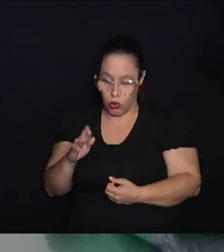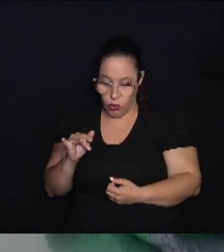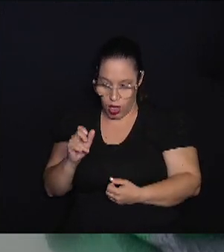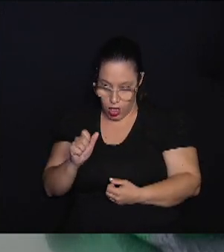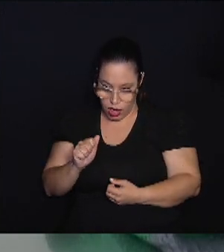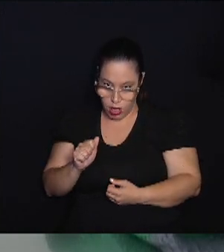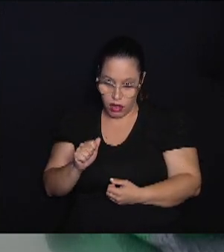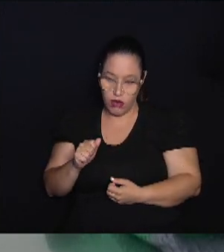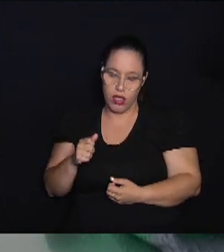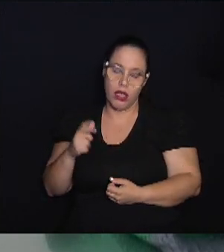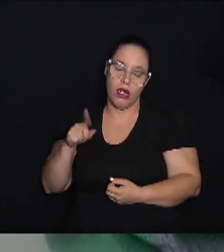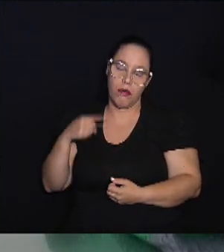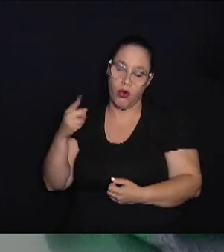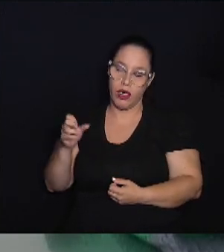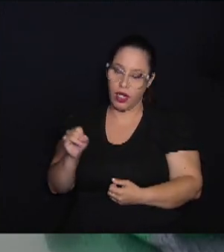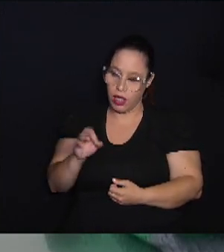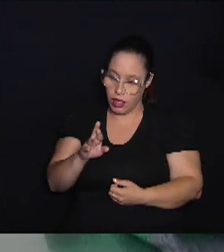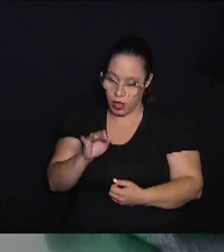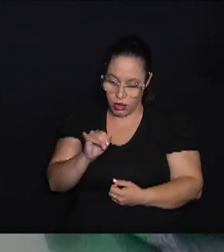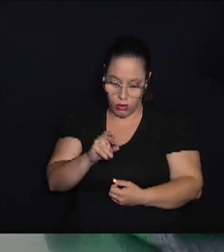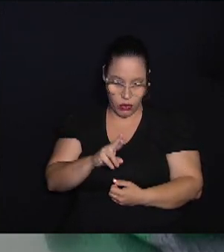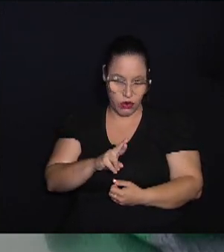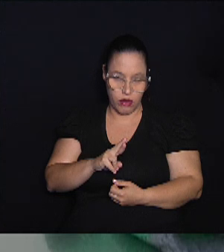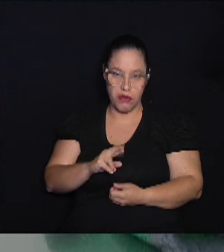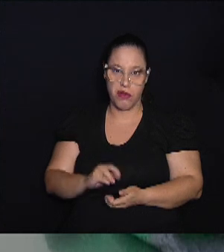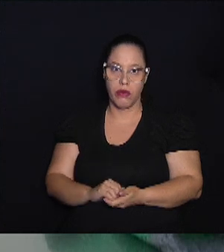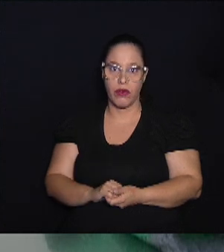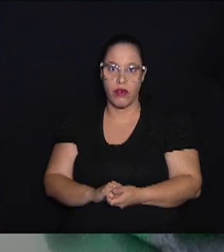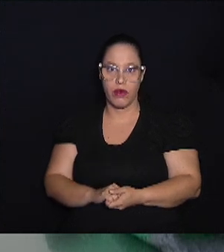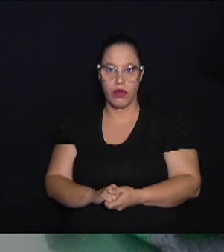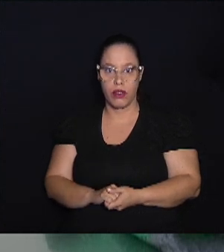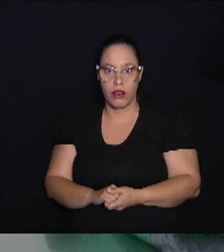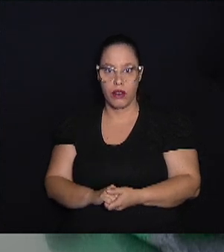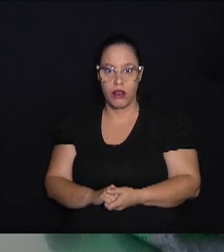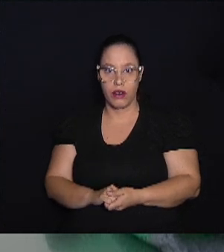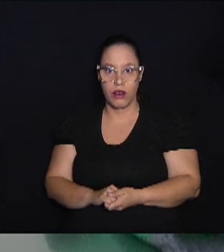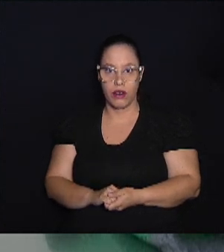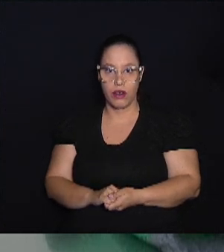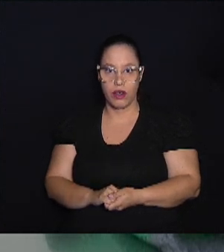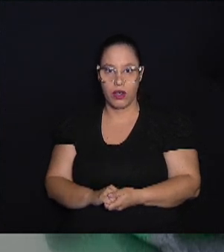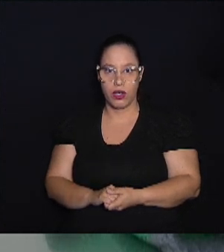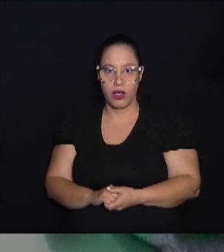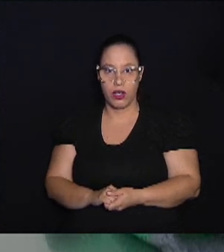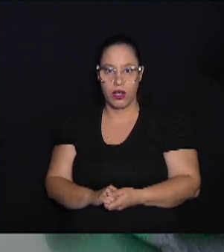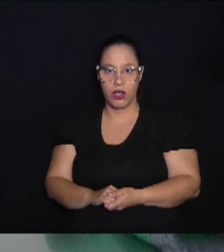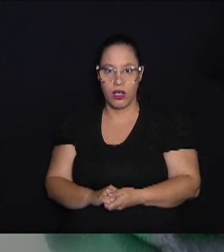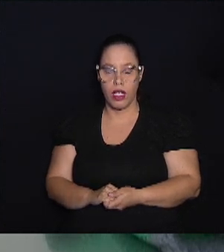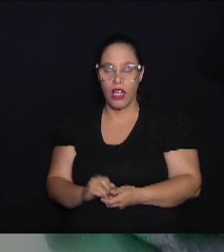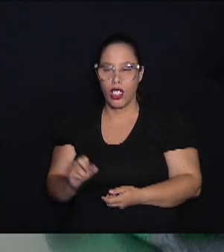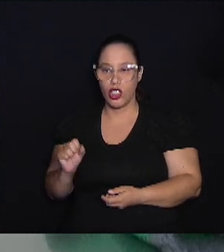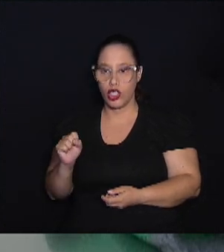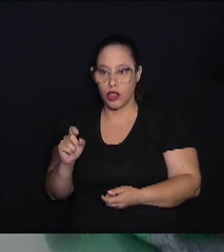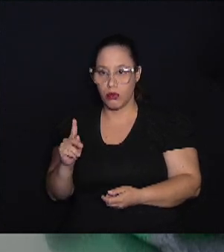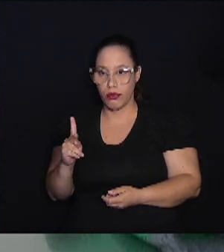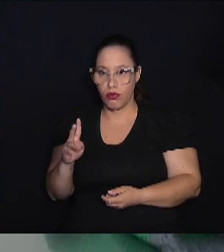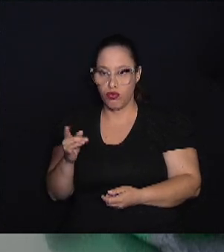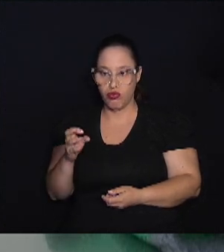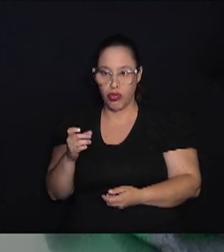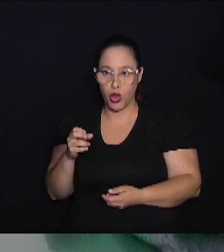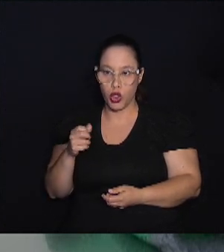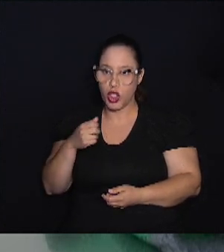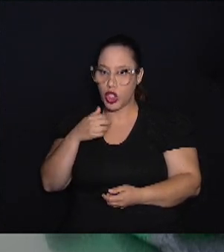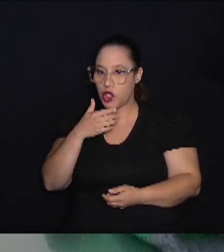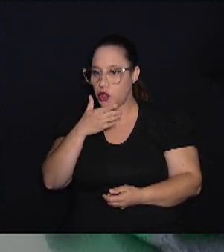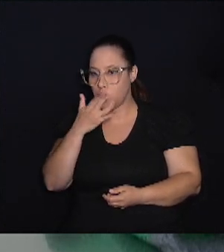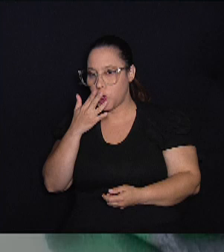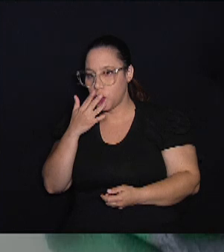com secador. Pode usar aquele lencinho umedecido do bebê? Pode, aquele lencinho ele é neutro, hipoalergênico, ele pode ser sim usado